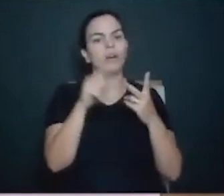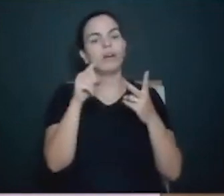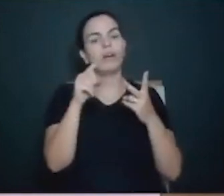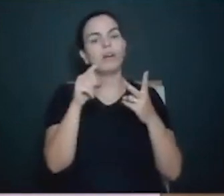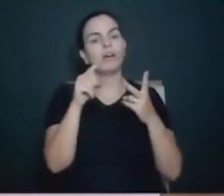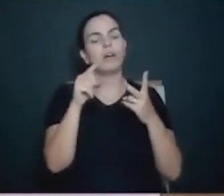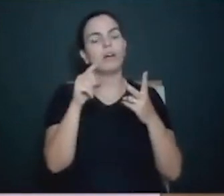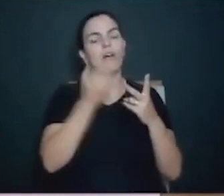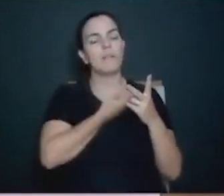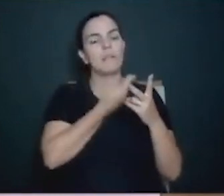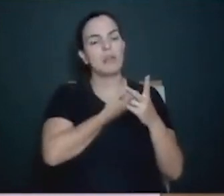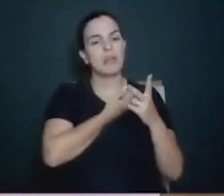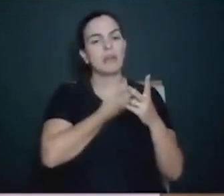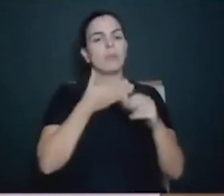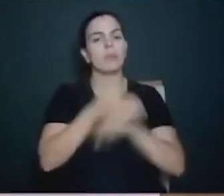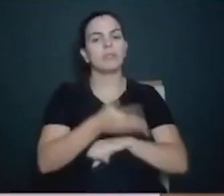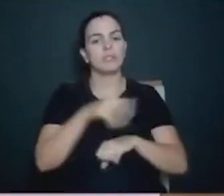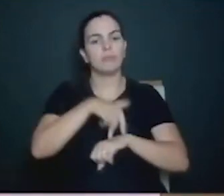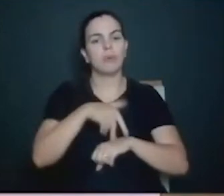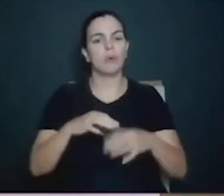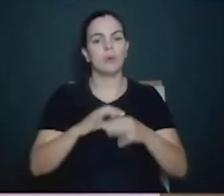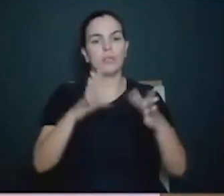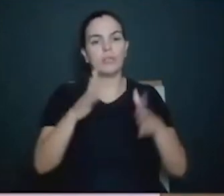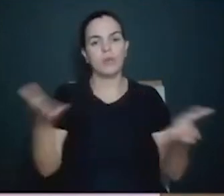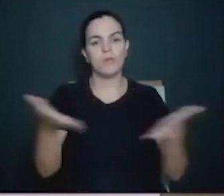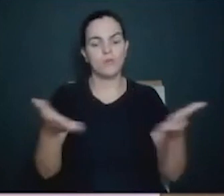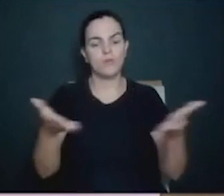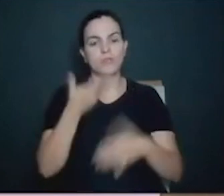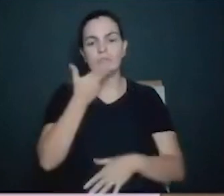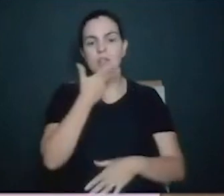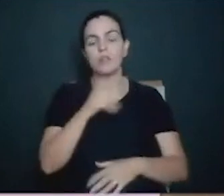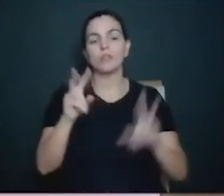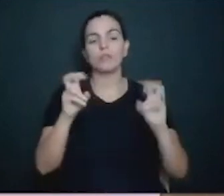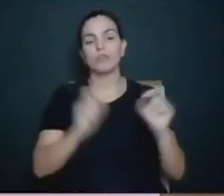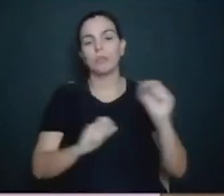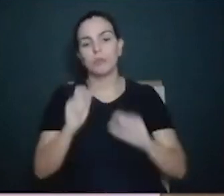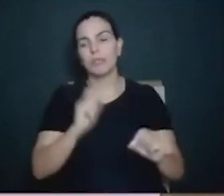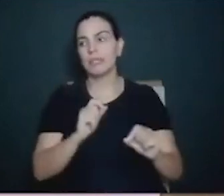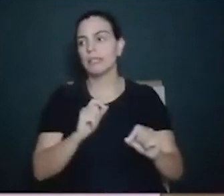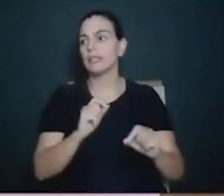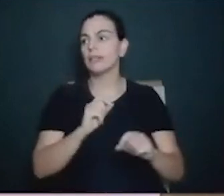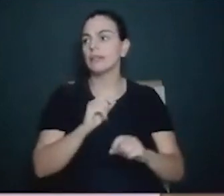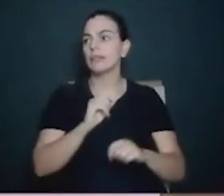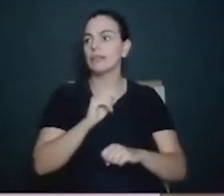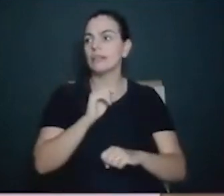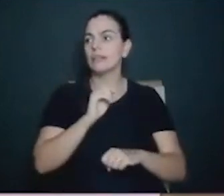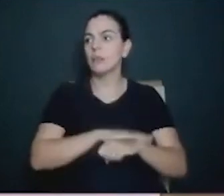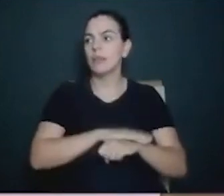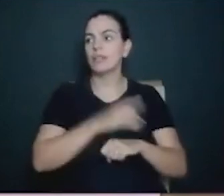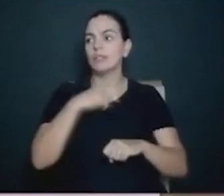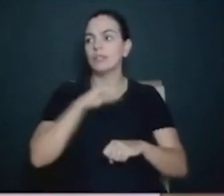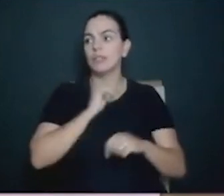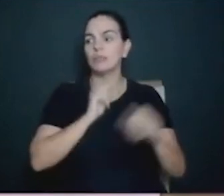nosso amigo que participou da Tribuna Livre, sobre quando se questiona a